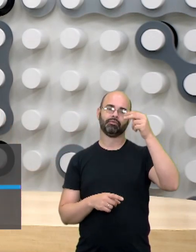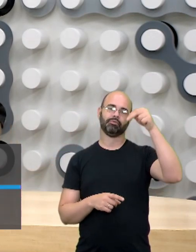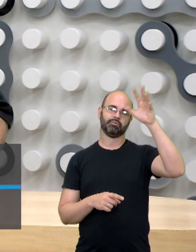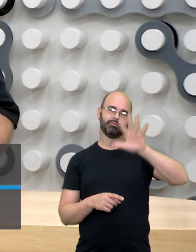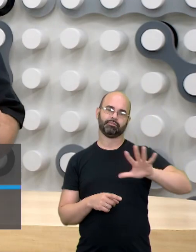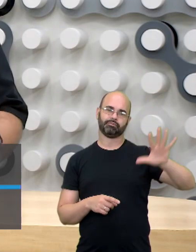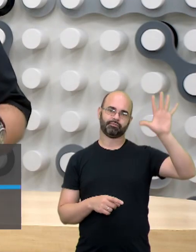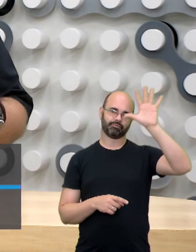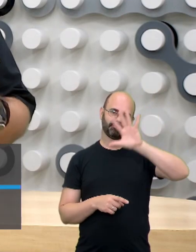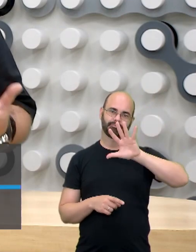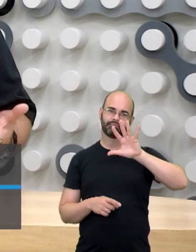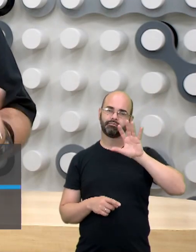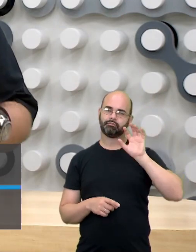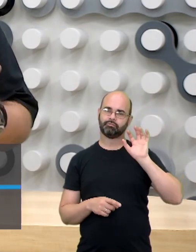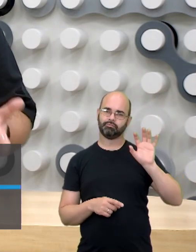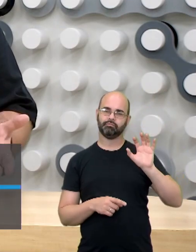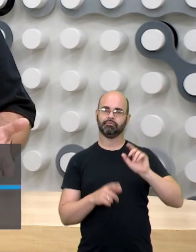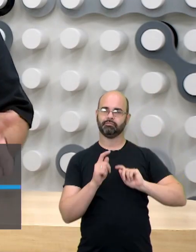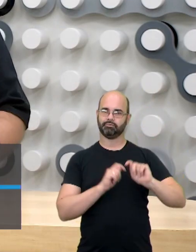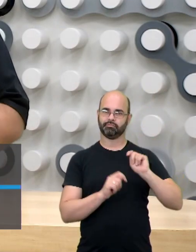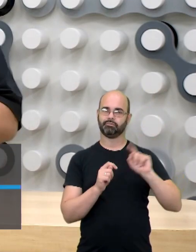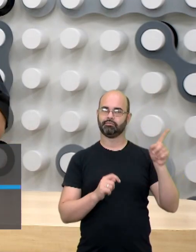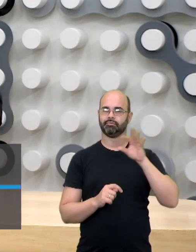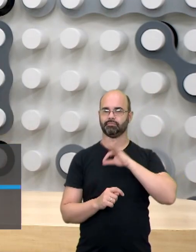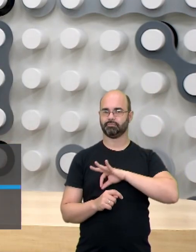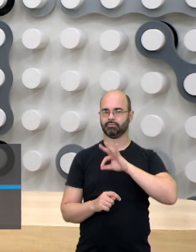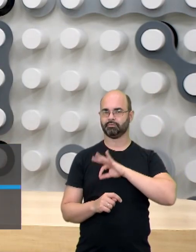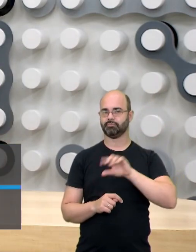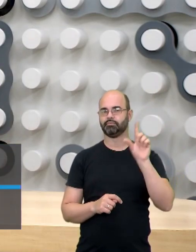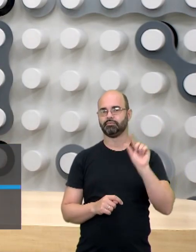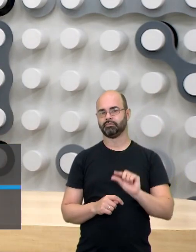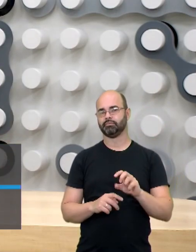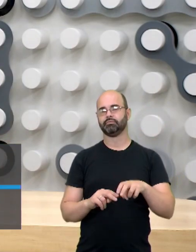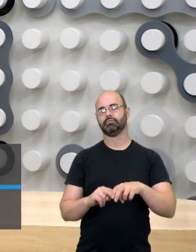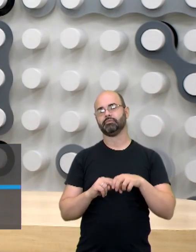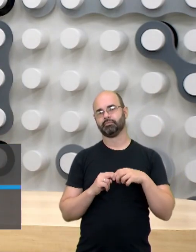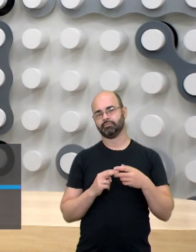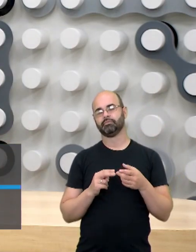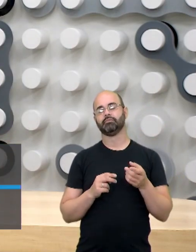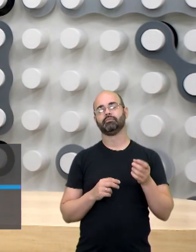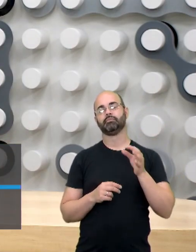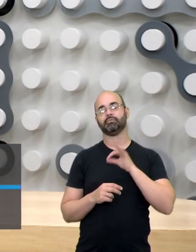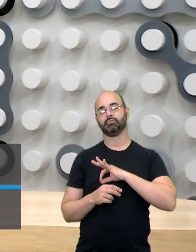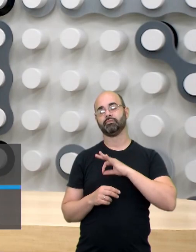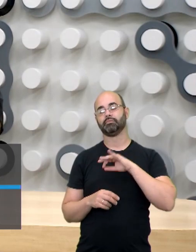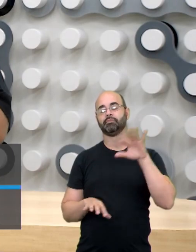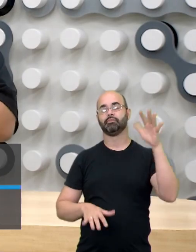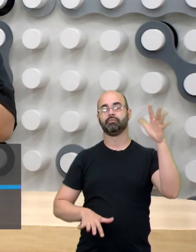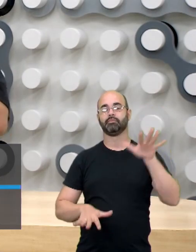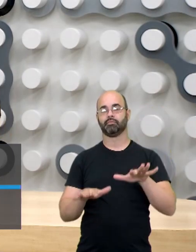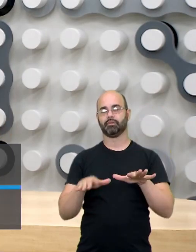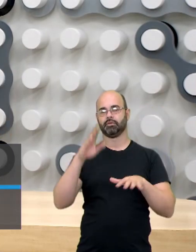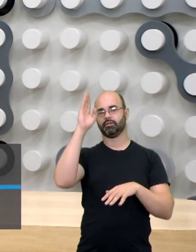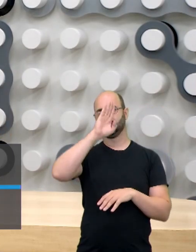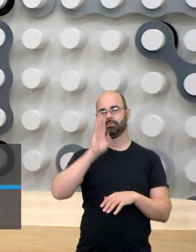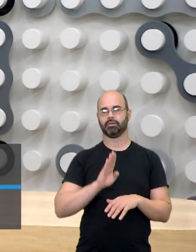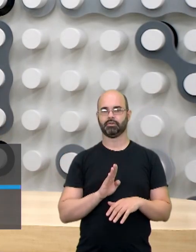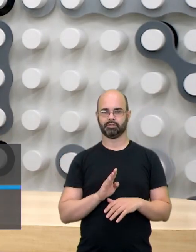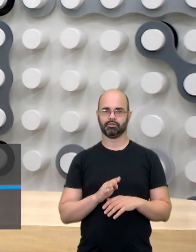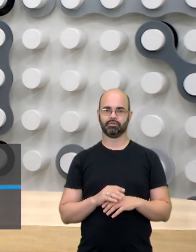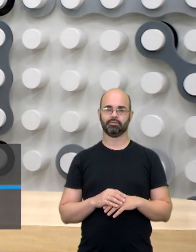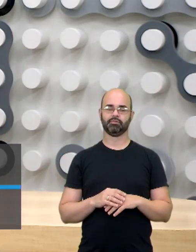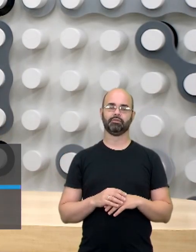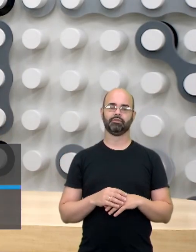características econômicas, eles têm uma renda menor. Por isso que a renda média do Brasil fica lá em torno, agora, no último, né,